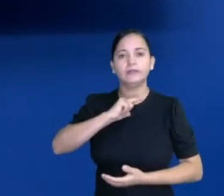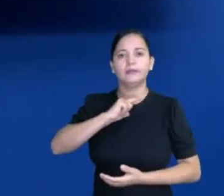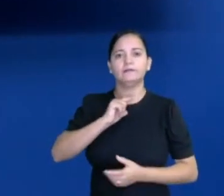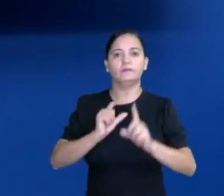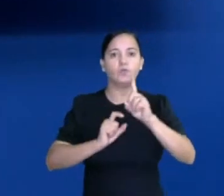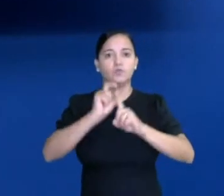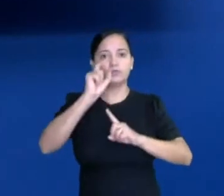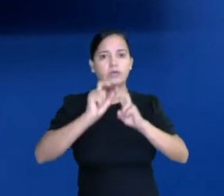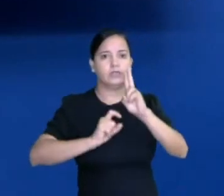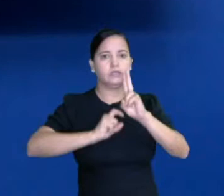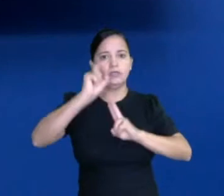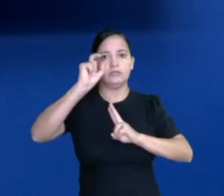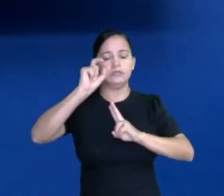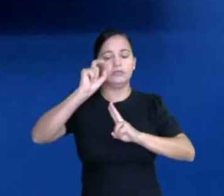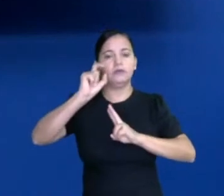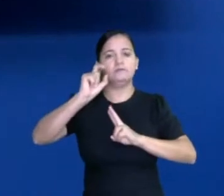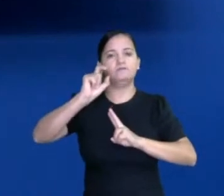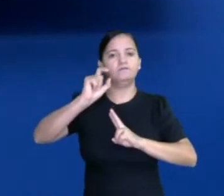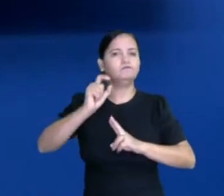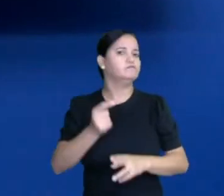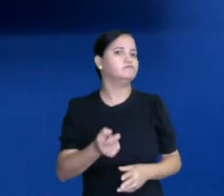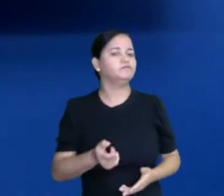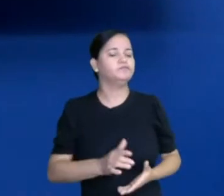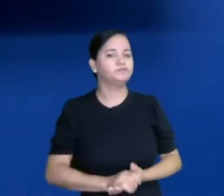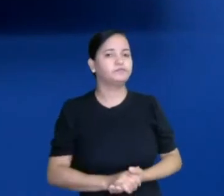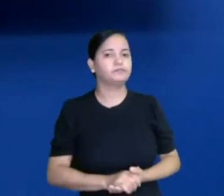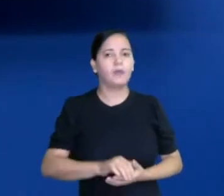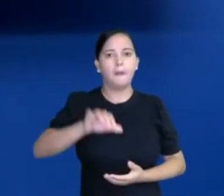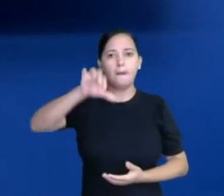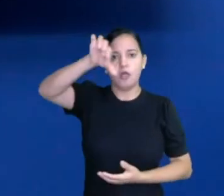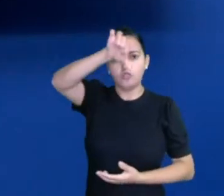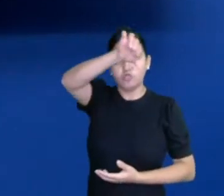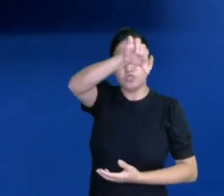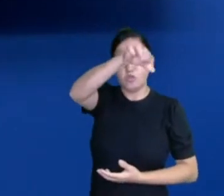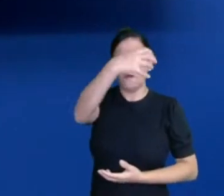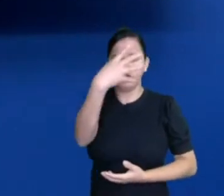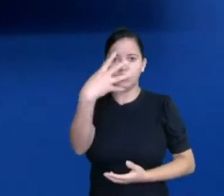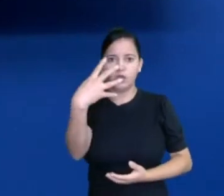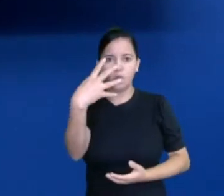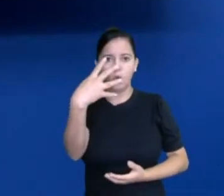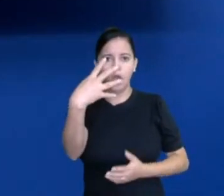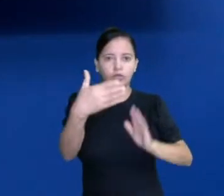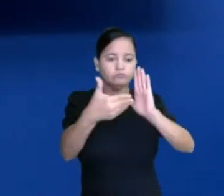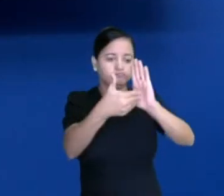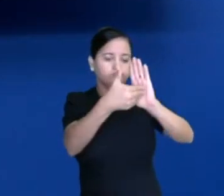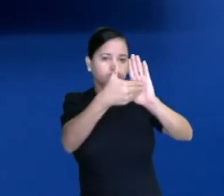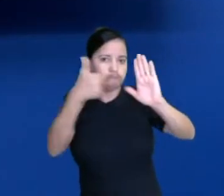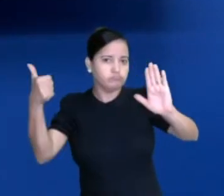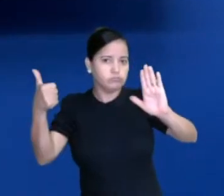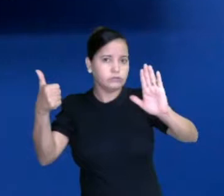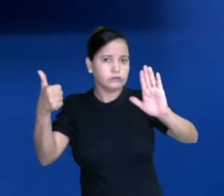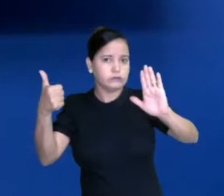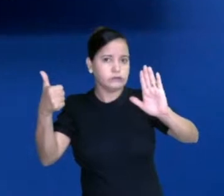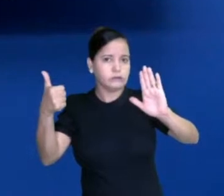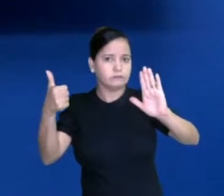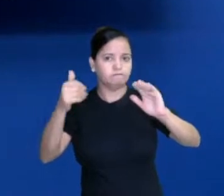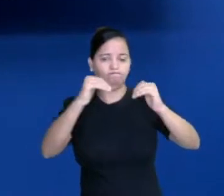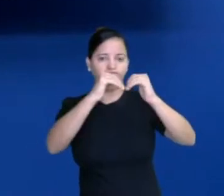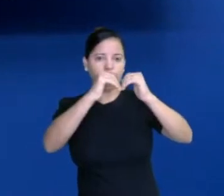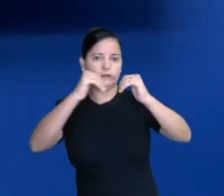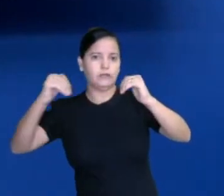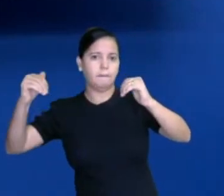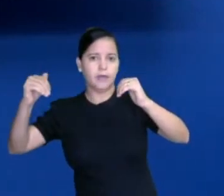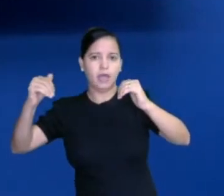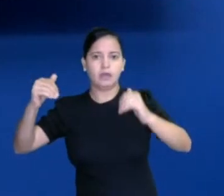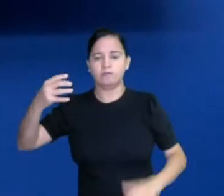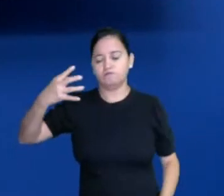e dezenas, né? Então, vamos fazer o seguinte, pega o 94, tira as unidades, separa o número 4,